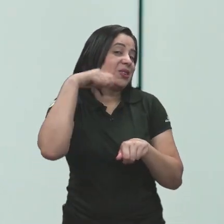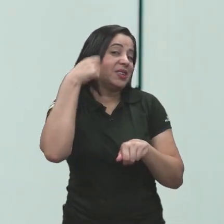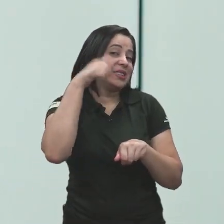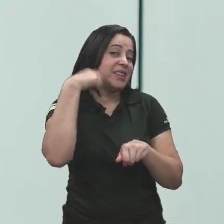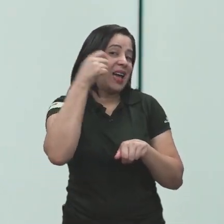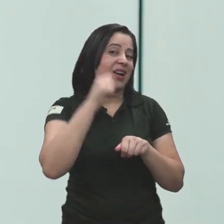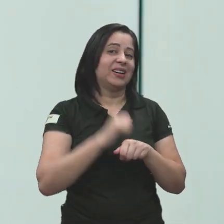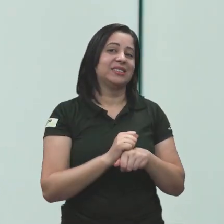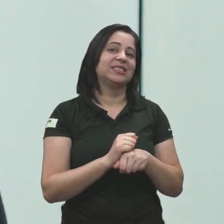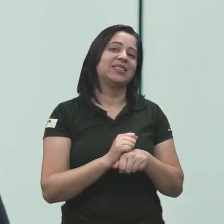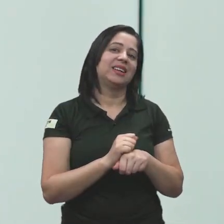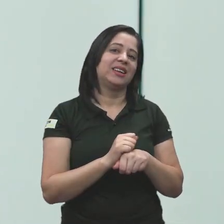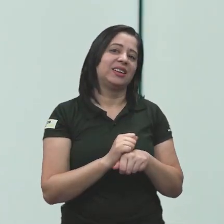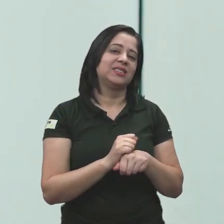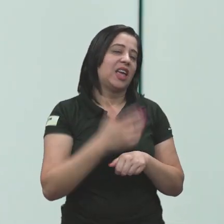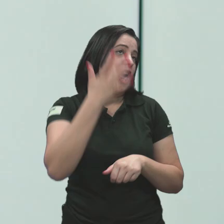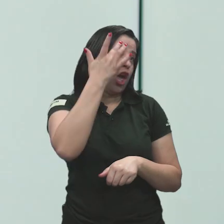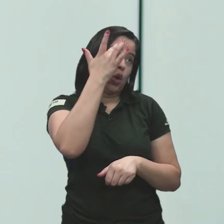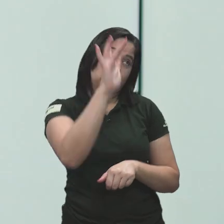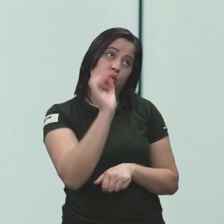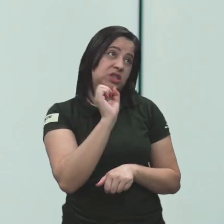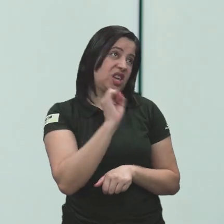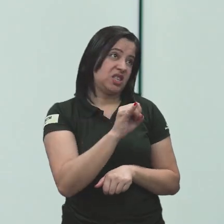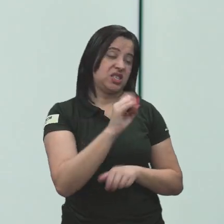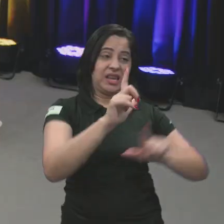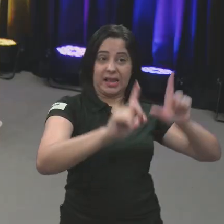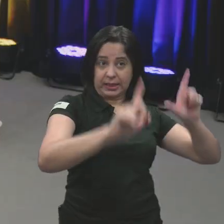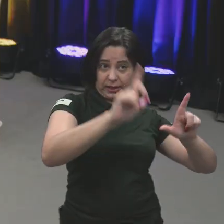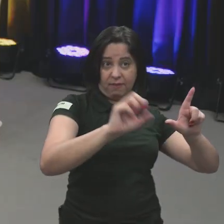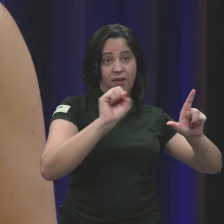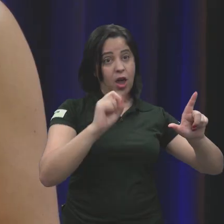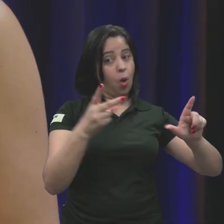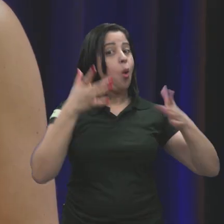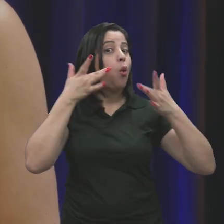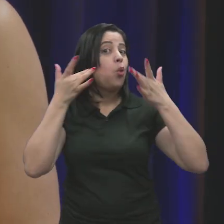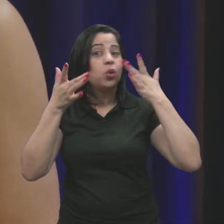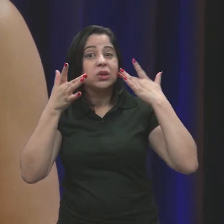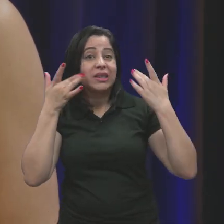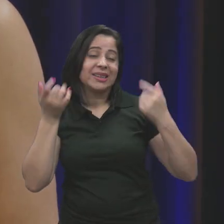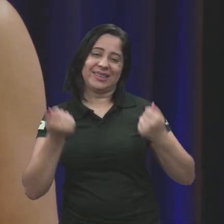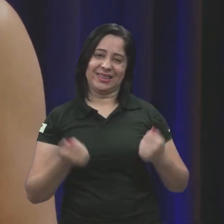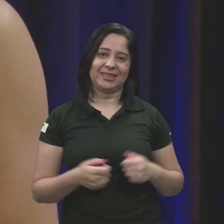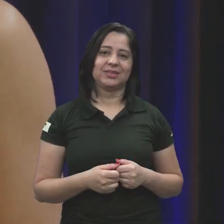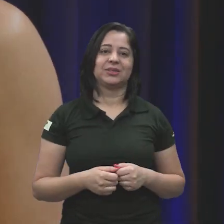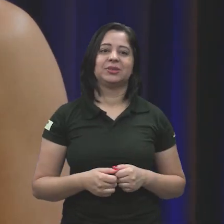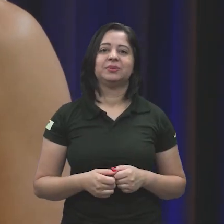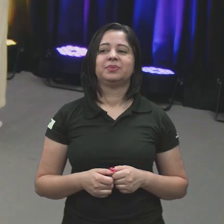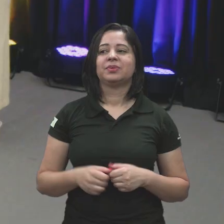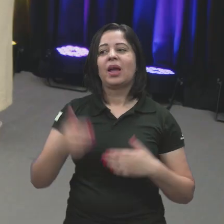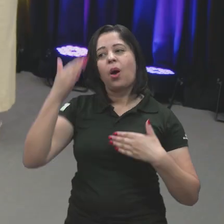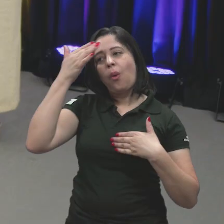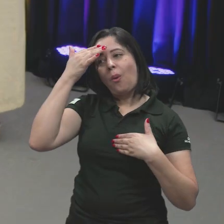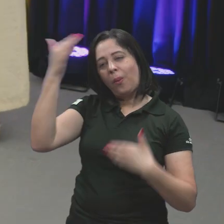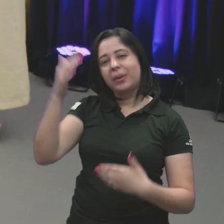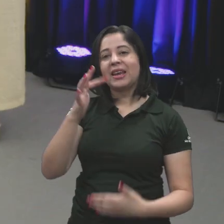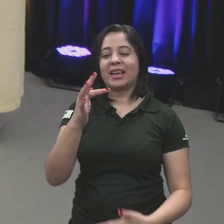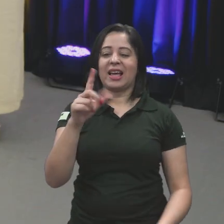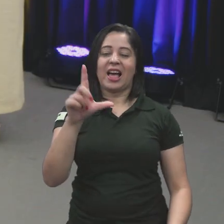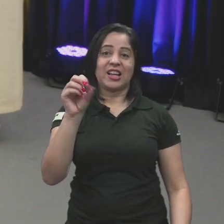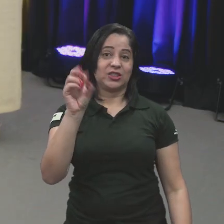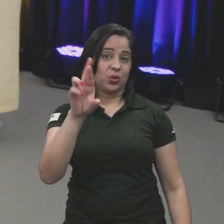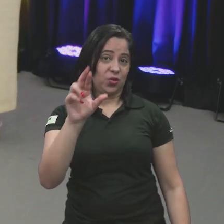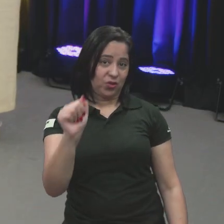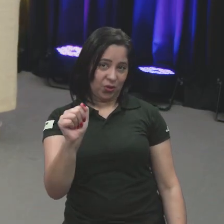sei ainda se musical ou na TV. Muito bem. Então, a gente quer agradecer imensamente a Flora, o papai dela que